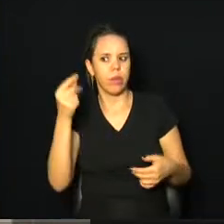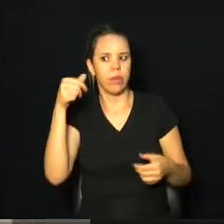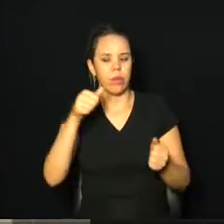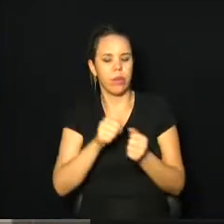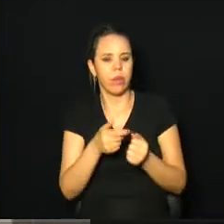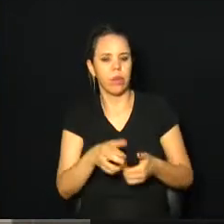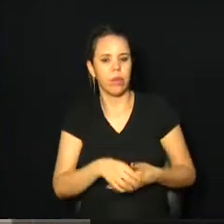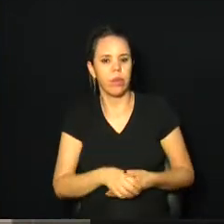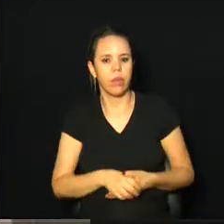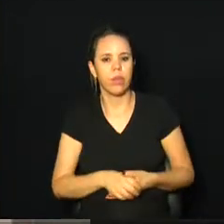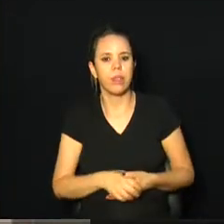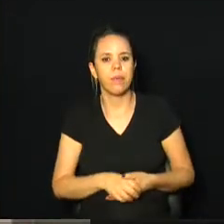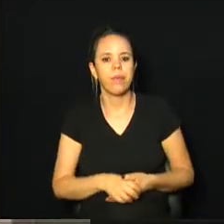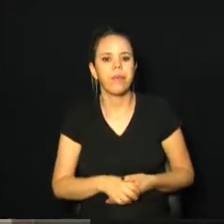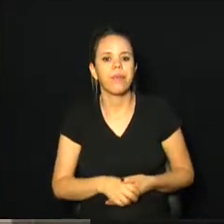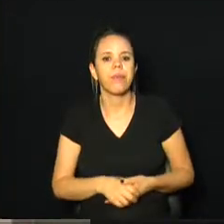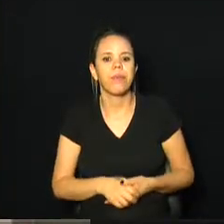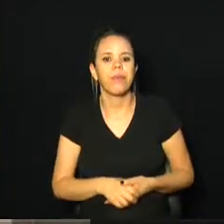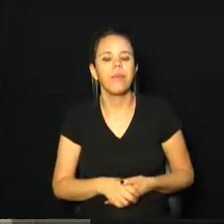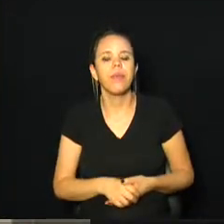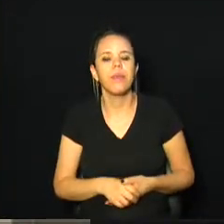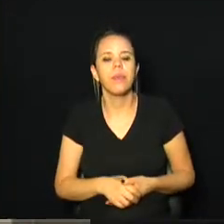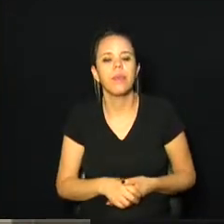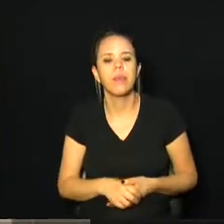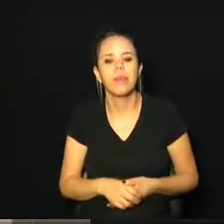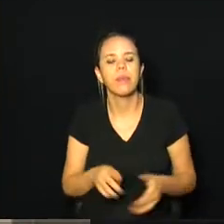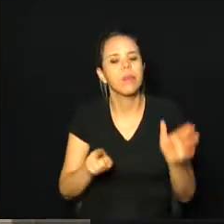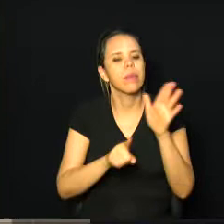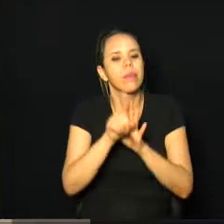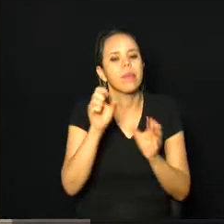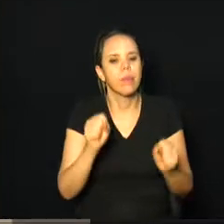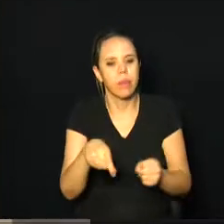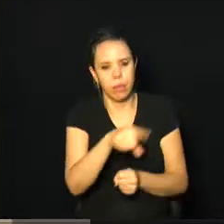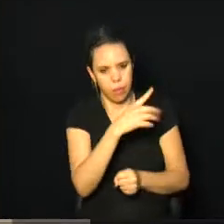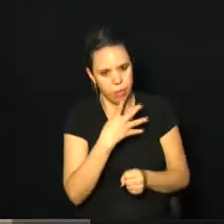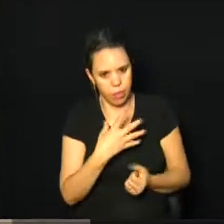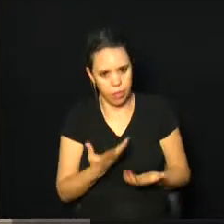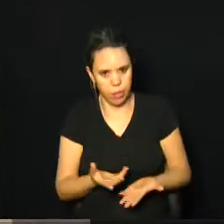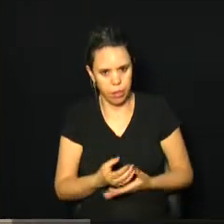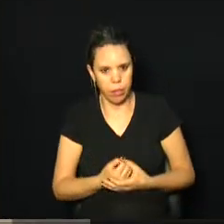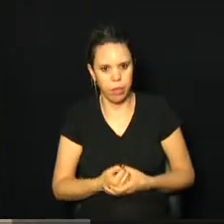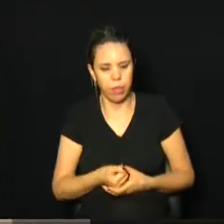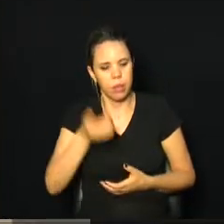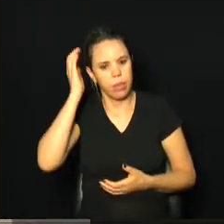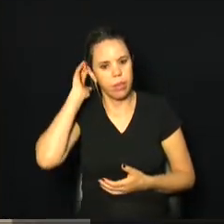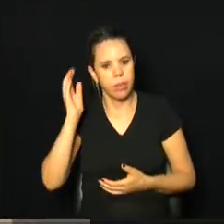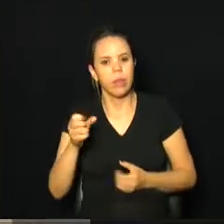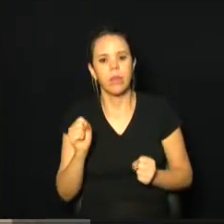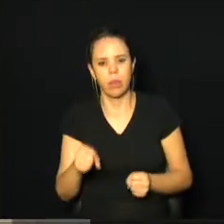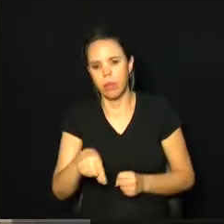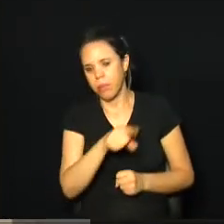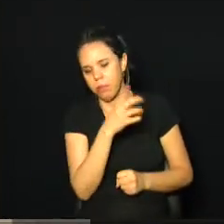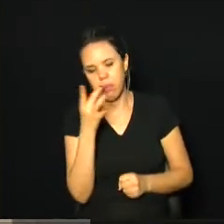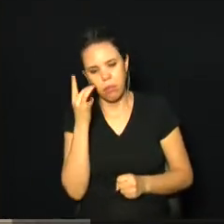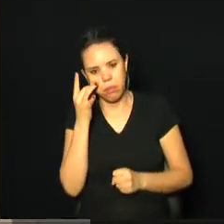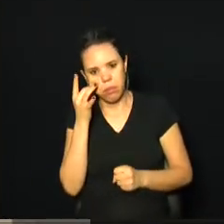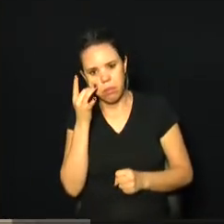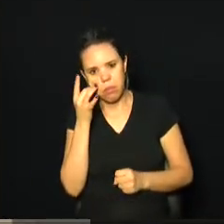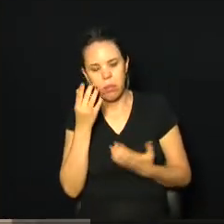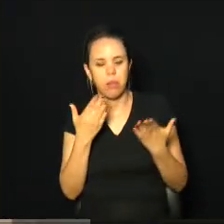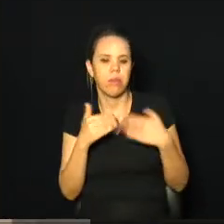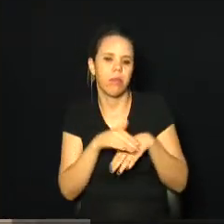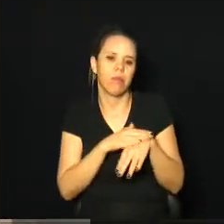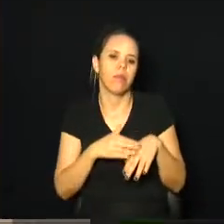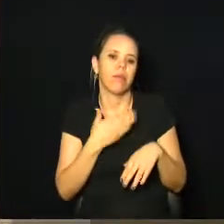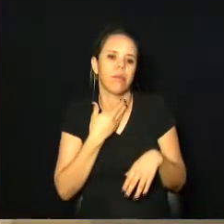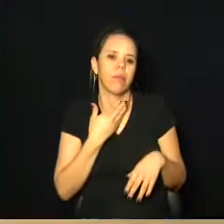tal. E aí perguntei se eu podia ir lá conhecer o Dário e tal. Fui, conheci, conversamos bastante.